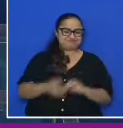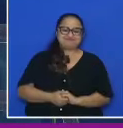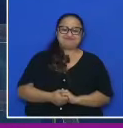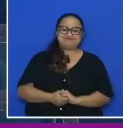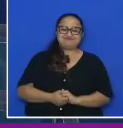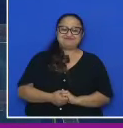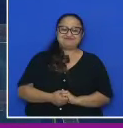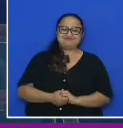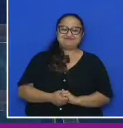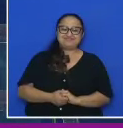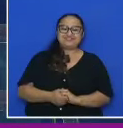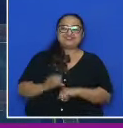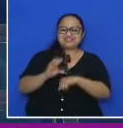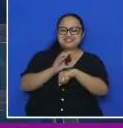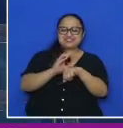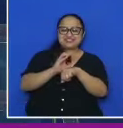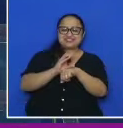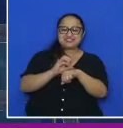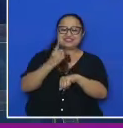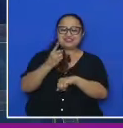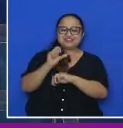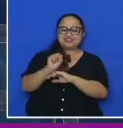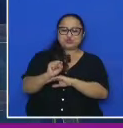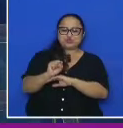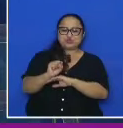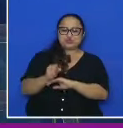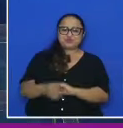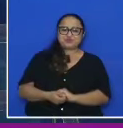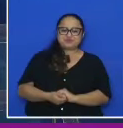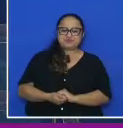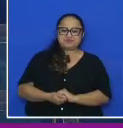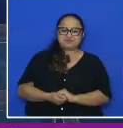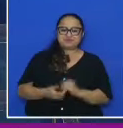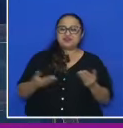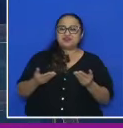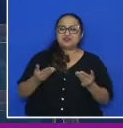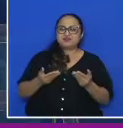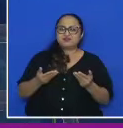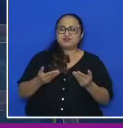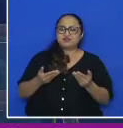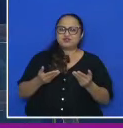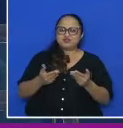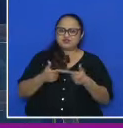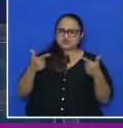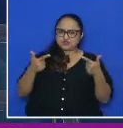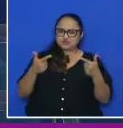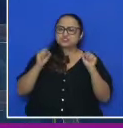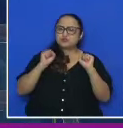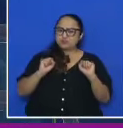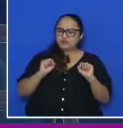sorte. Bola cinza, número 18. Cinza, 18. Agora, em sua sorte, pode vir com